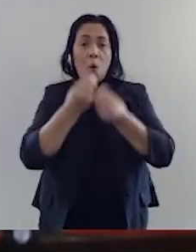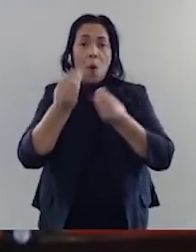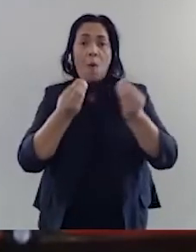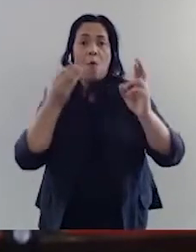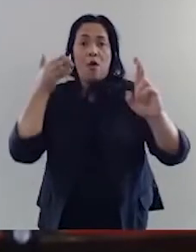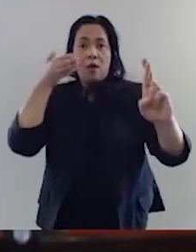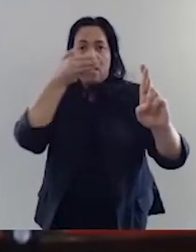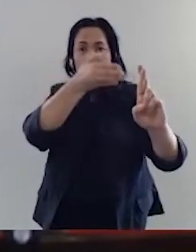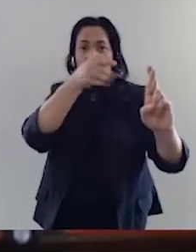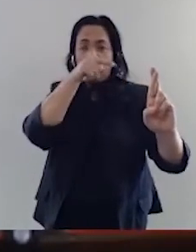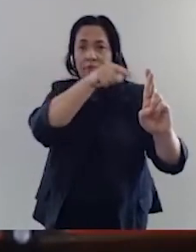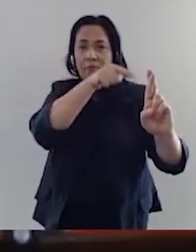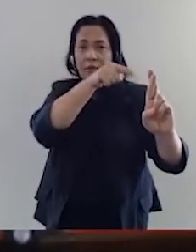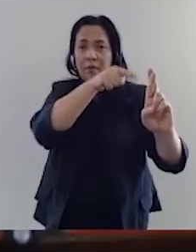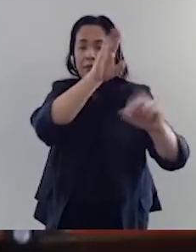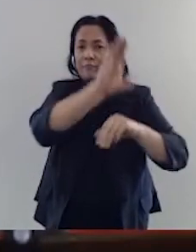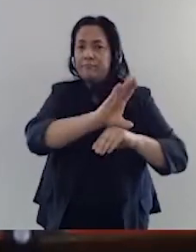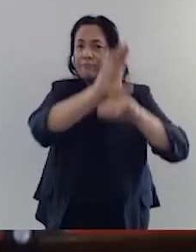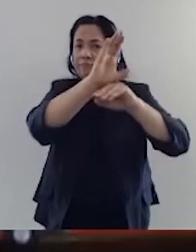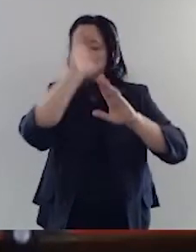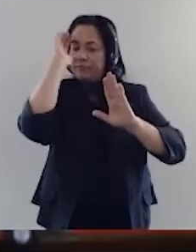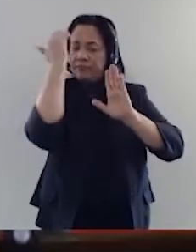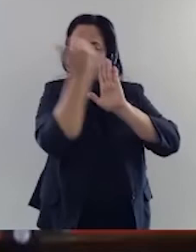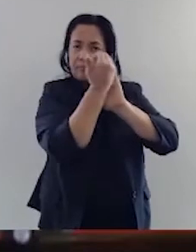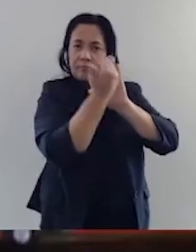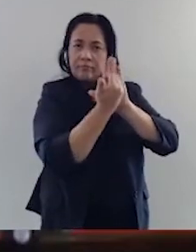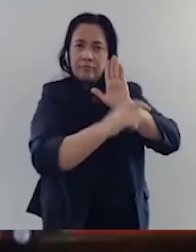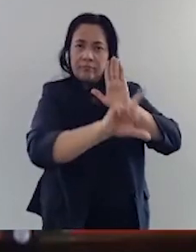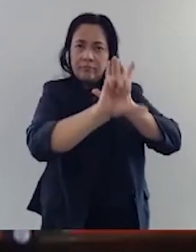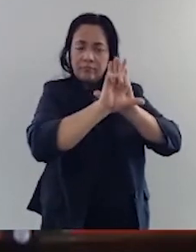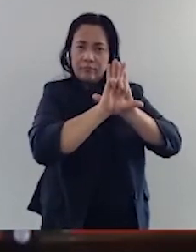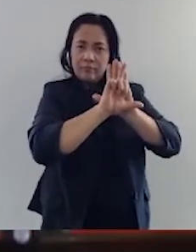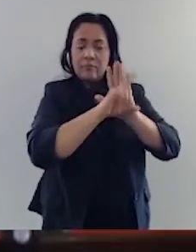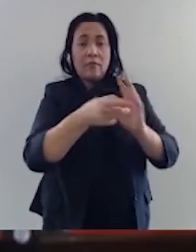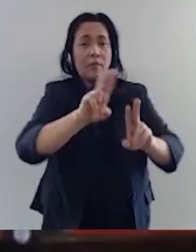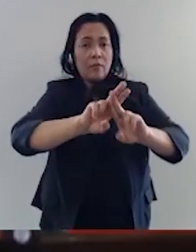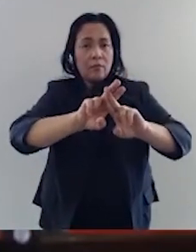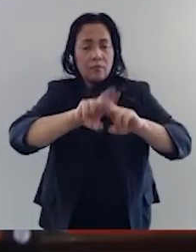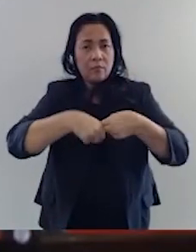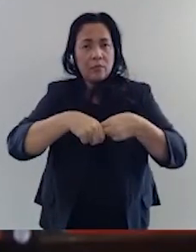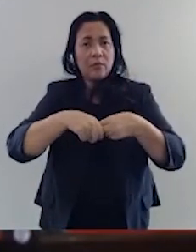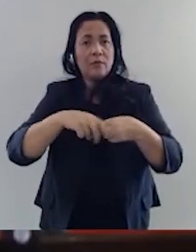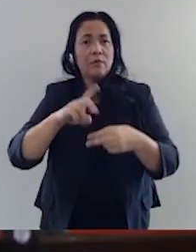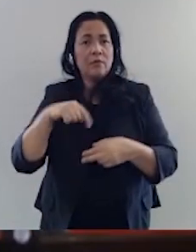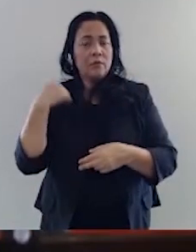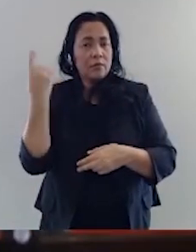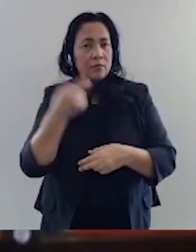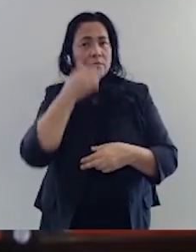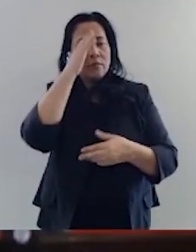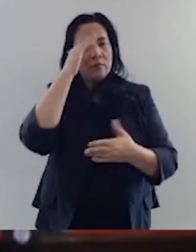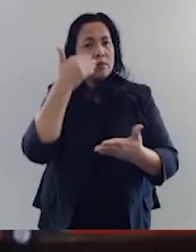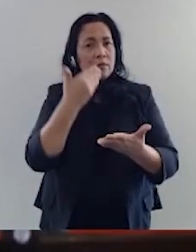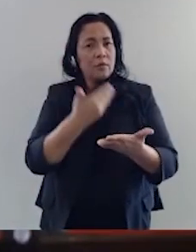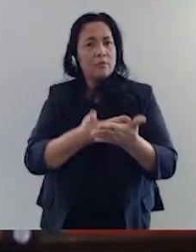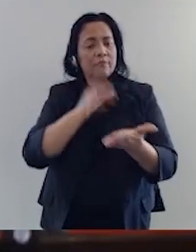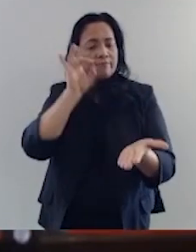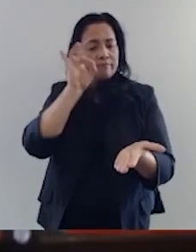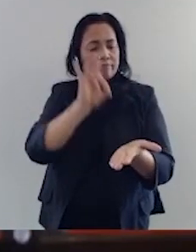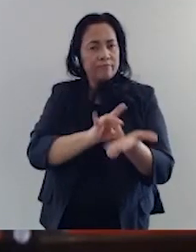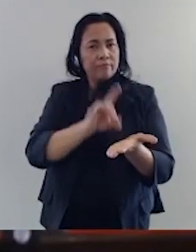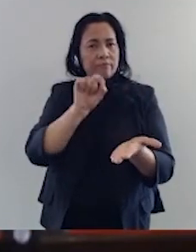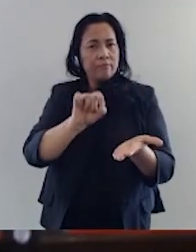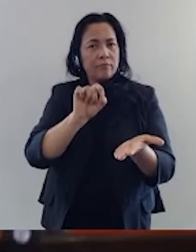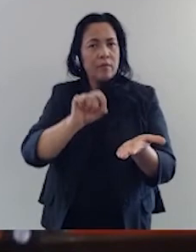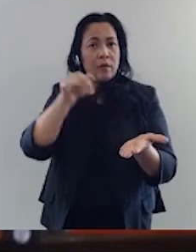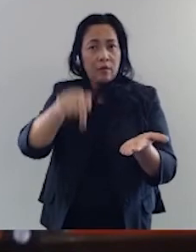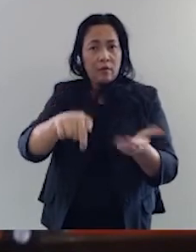norte o cumprimento da lei e da Constituição. E por isso mesmo é que nós temos mais do que a crença, a convicção de que o